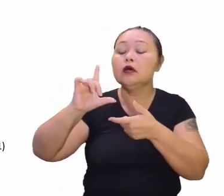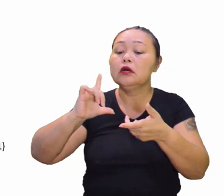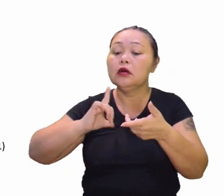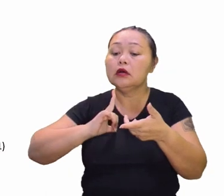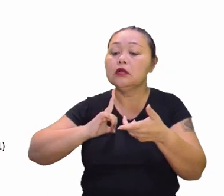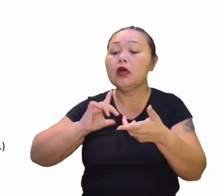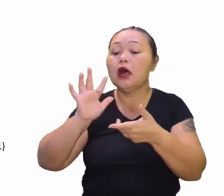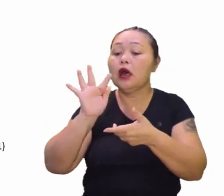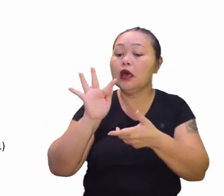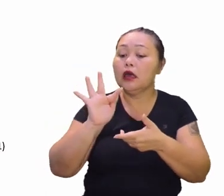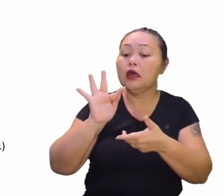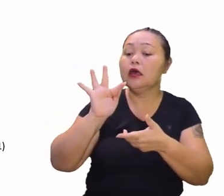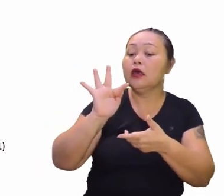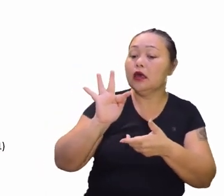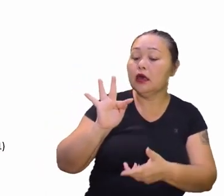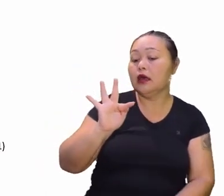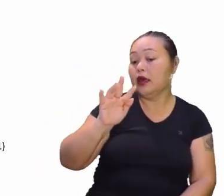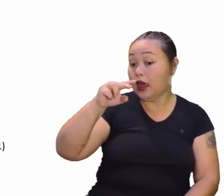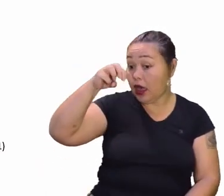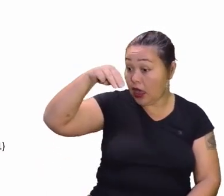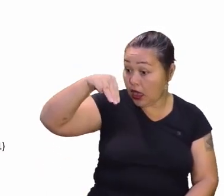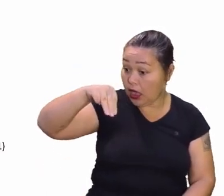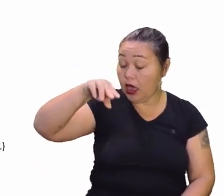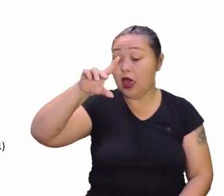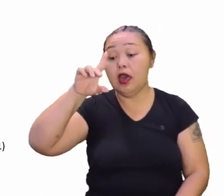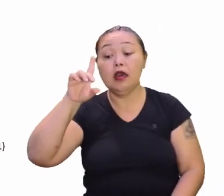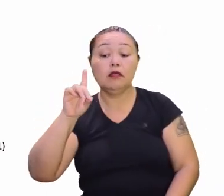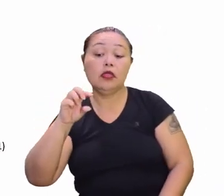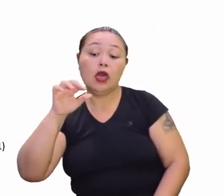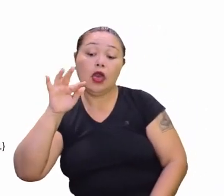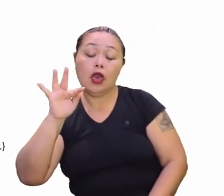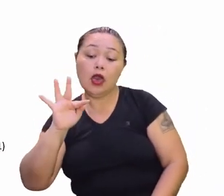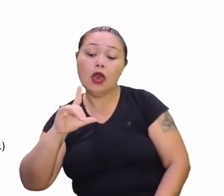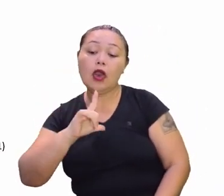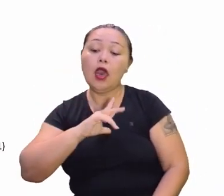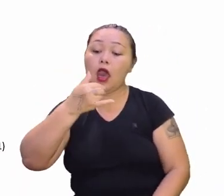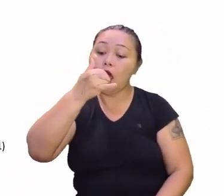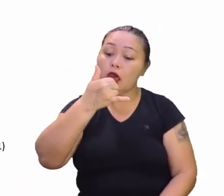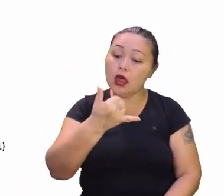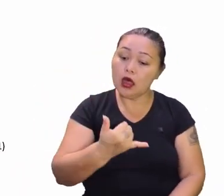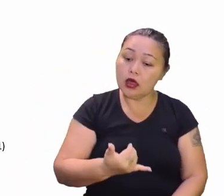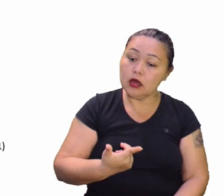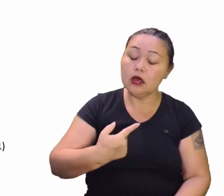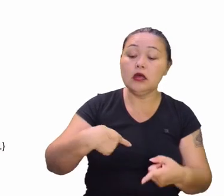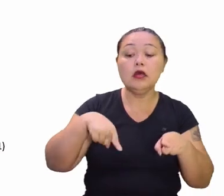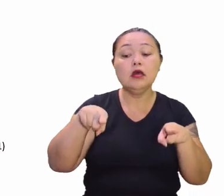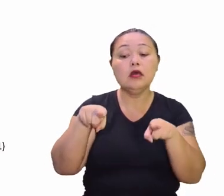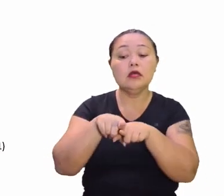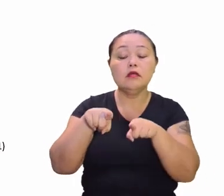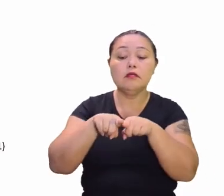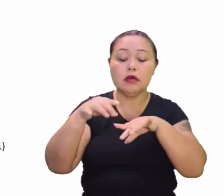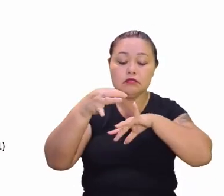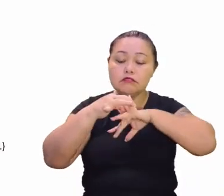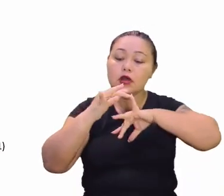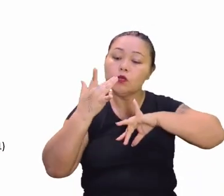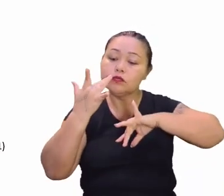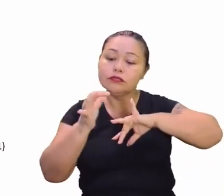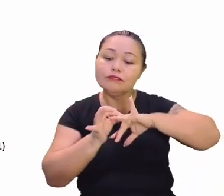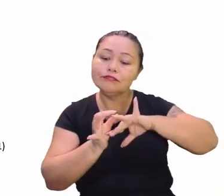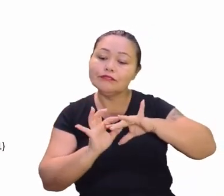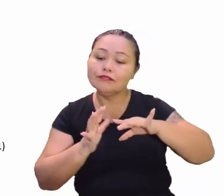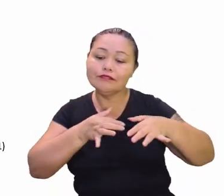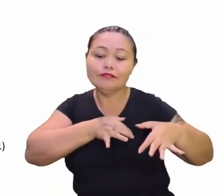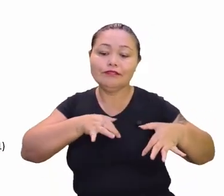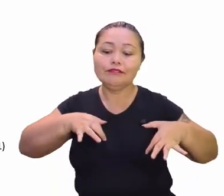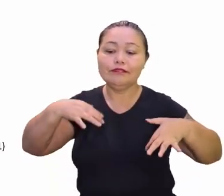até MDF, entendeu? Biojoias. Biojoias, energia com o caroço do açaí. Então, assim, você tem